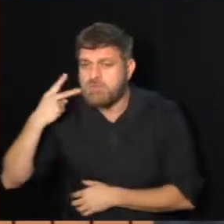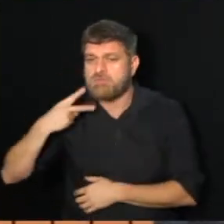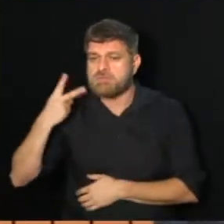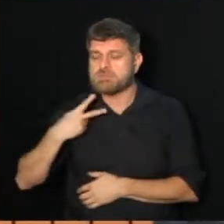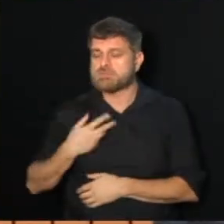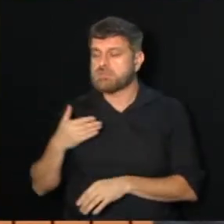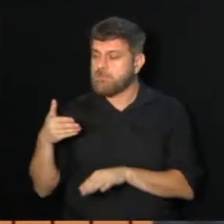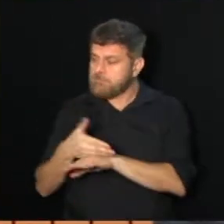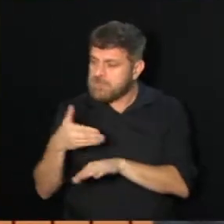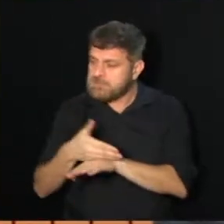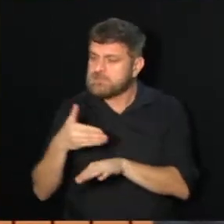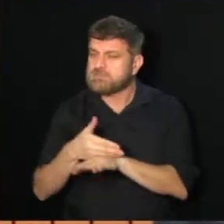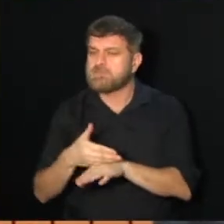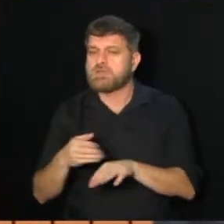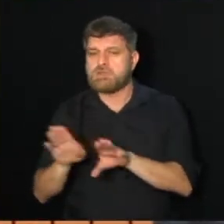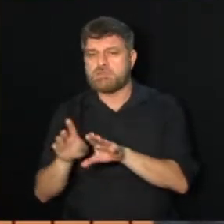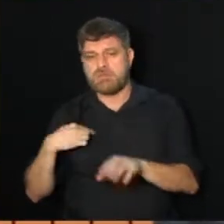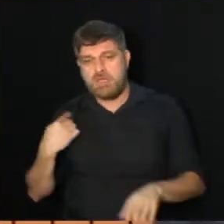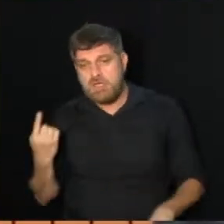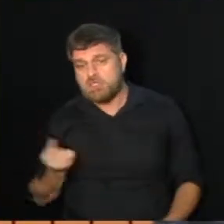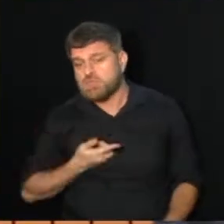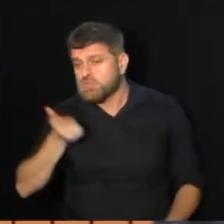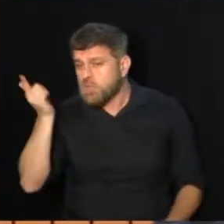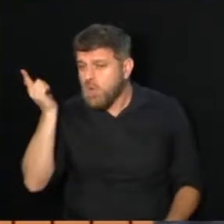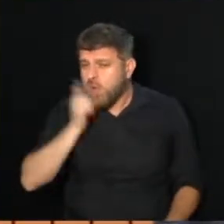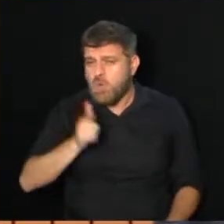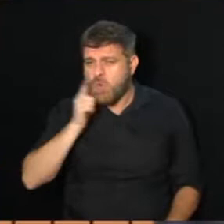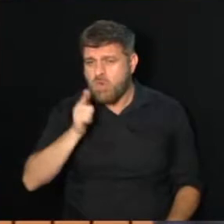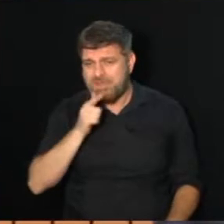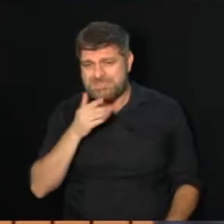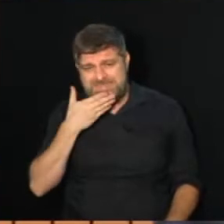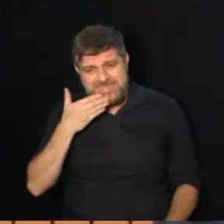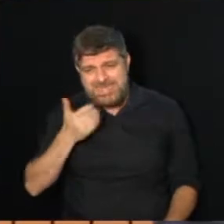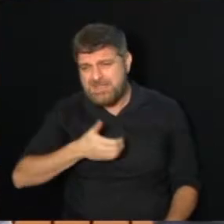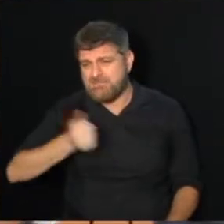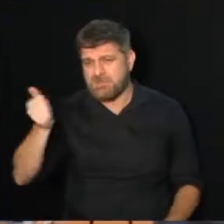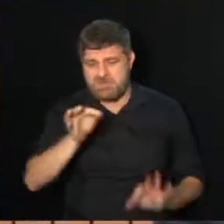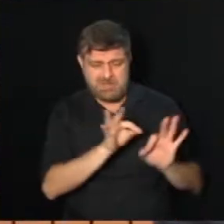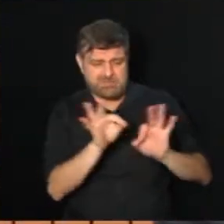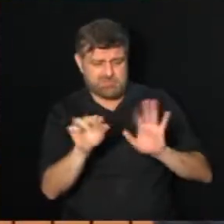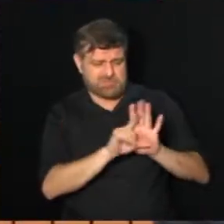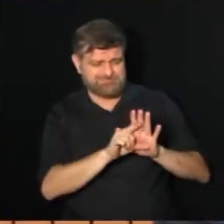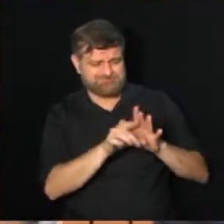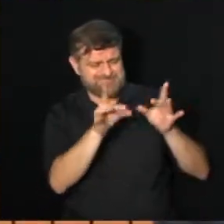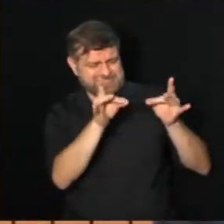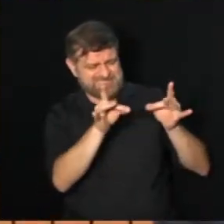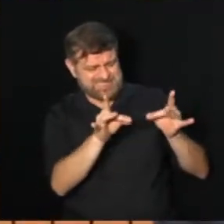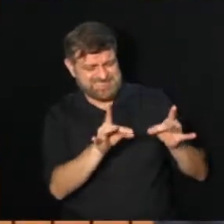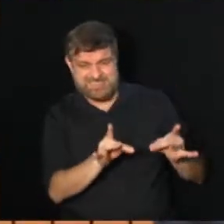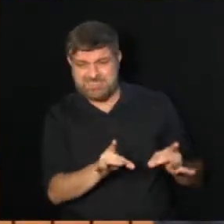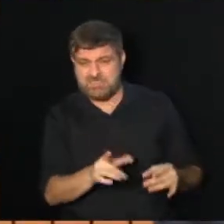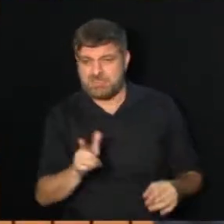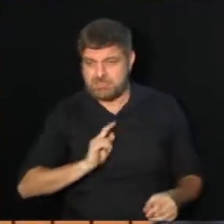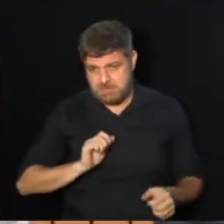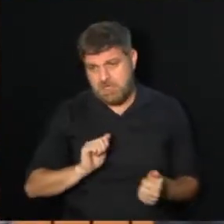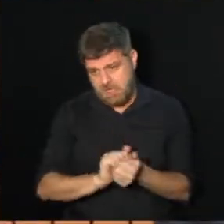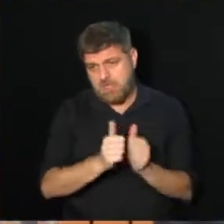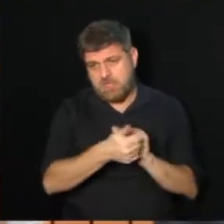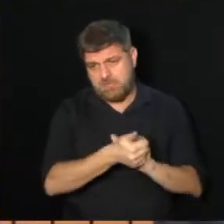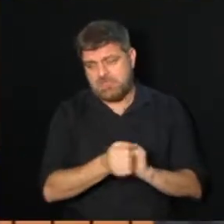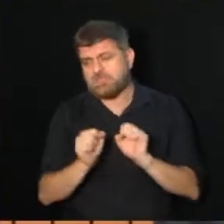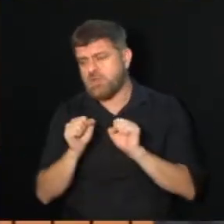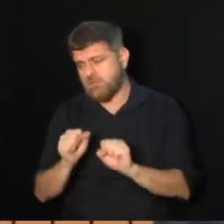possam participar, para que a gente possa tentar elaborar o que há de melhor possível, posteriormente, de algumas mudanças, de